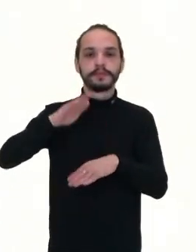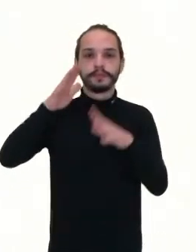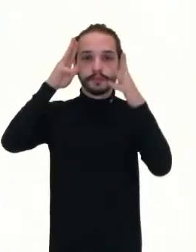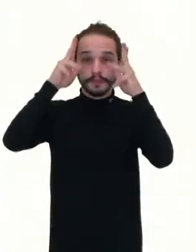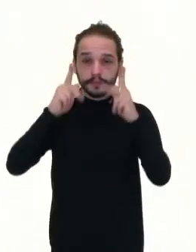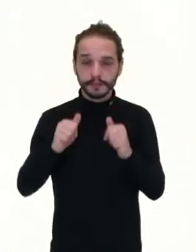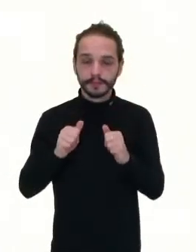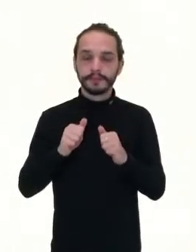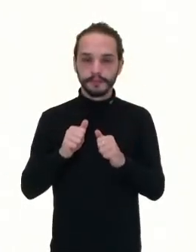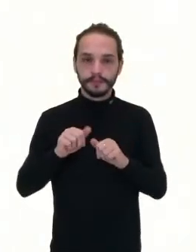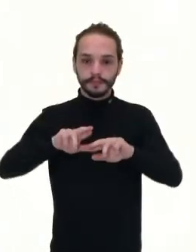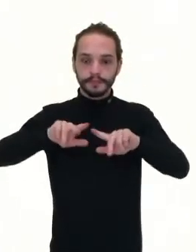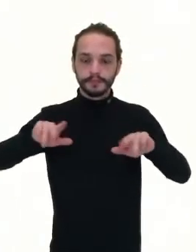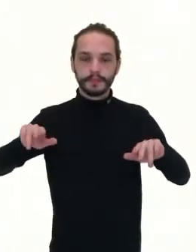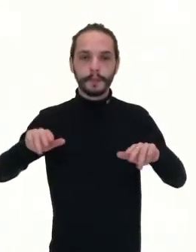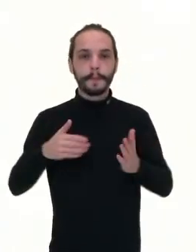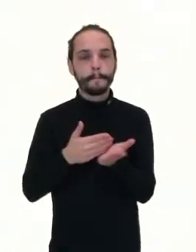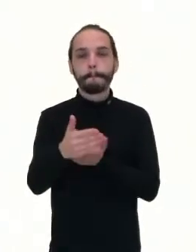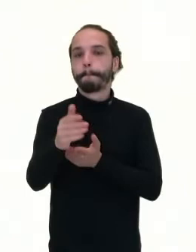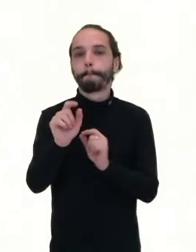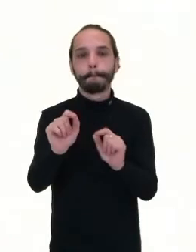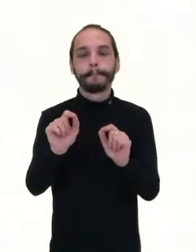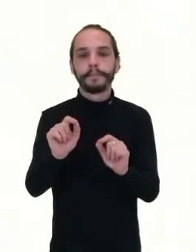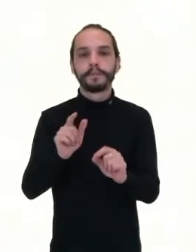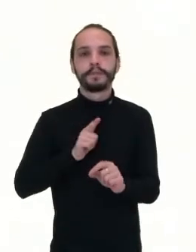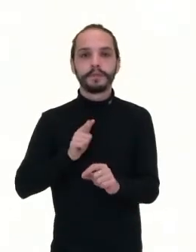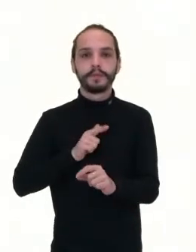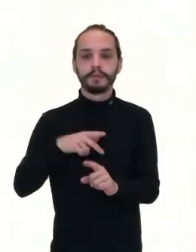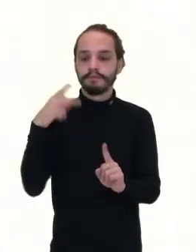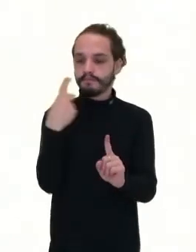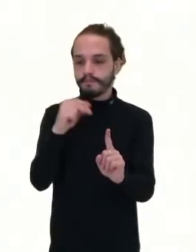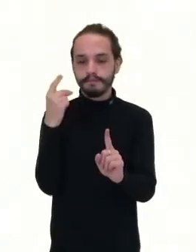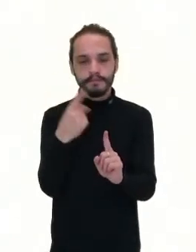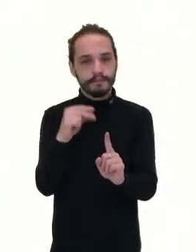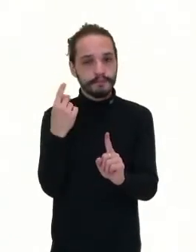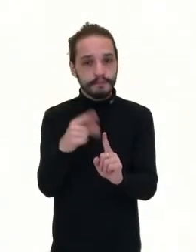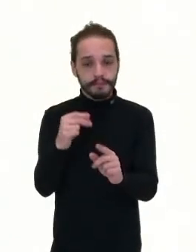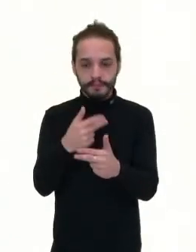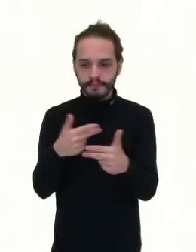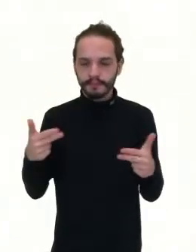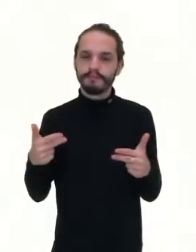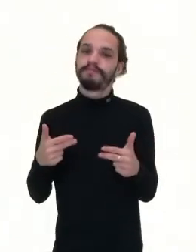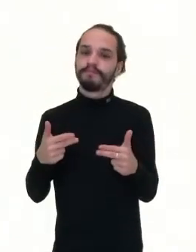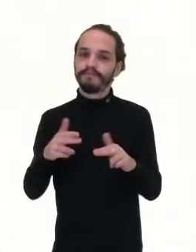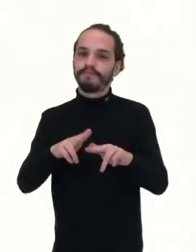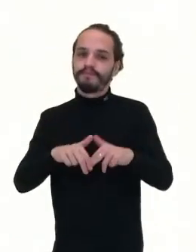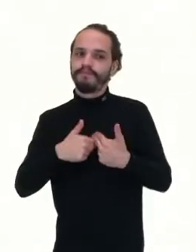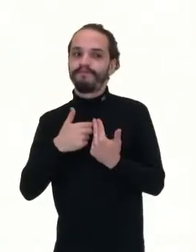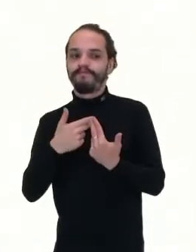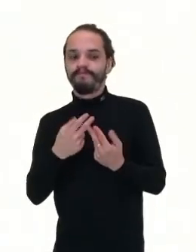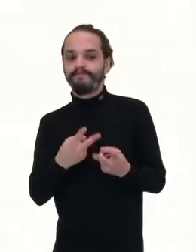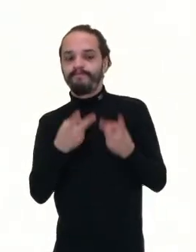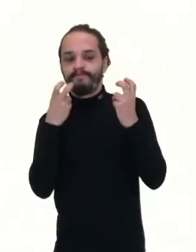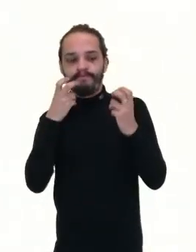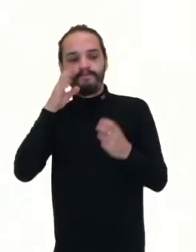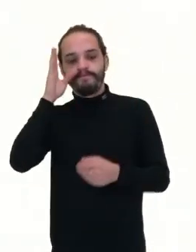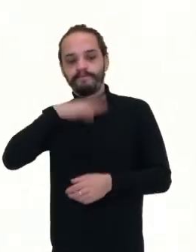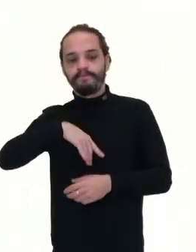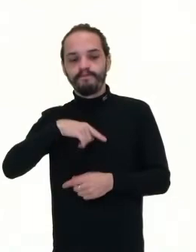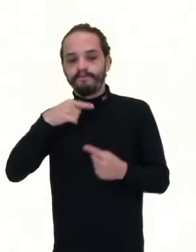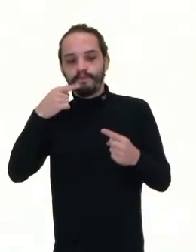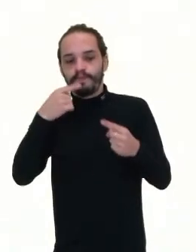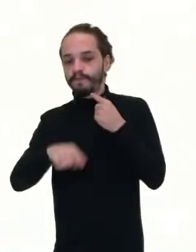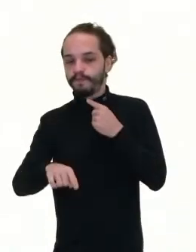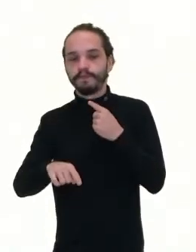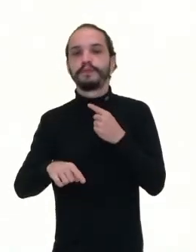que começou a ter acontecimentos de relatos de maus tratos. Isso foi visto de má índole, foi visto com maus olhos, porque foi